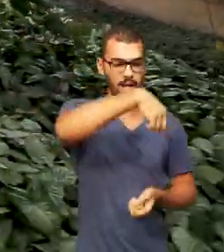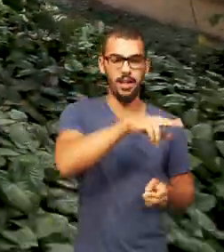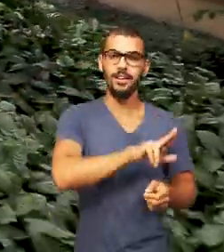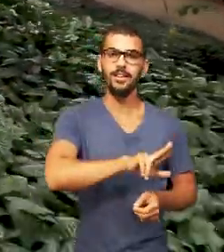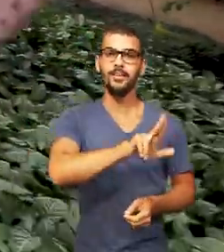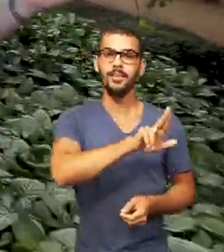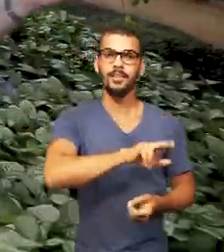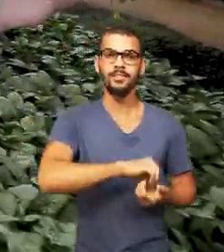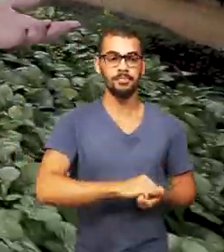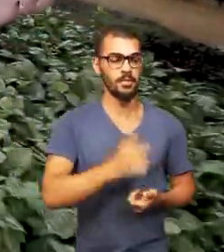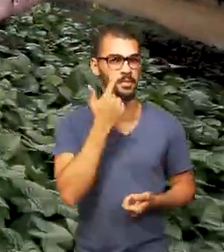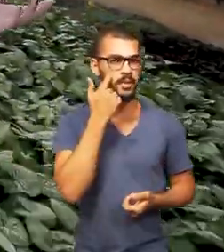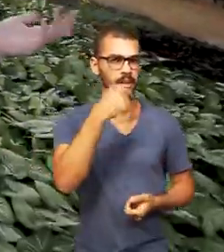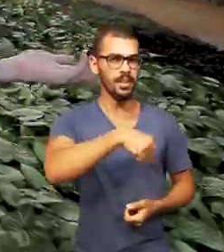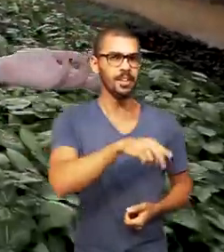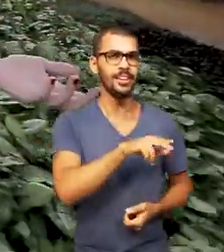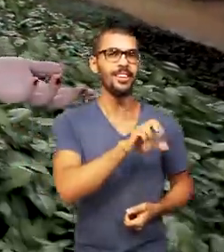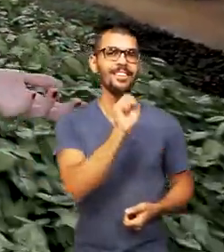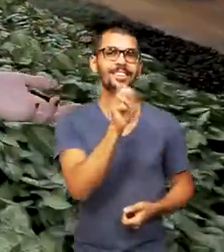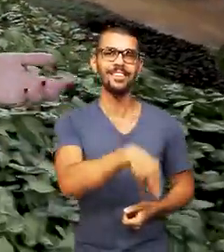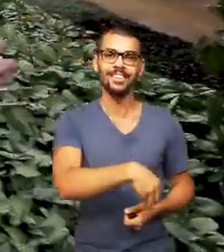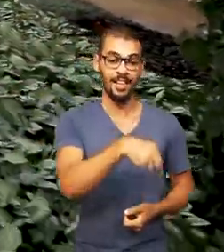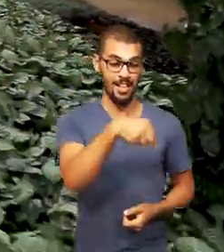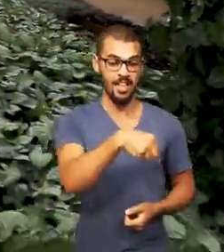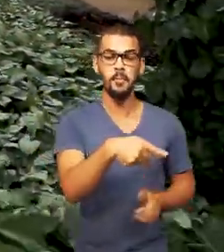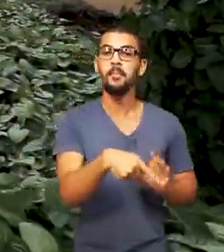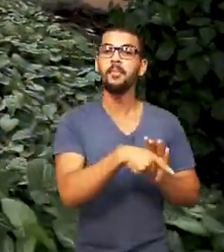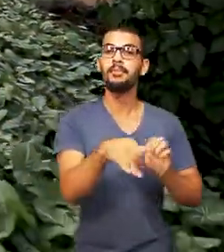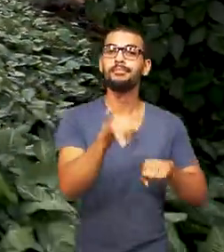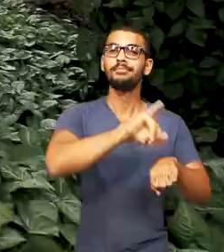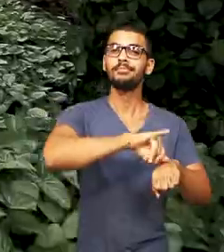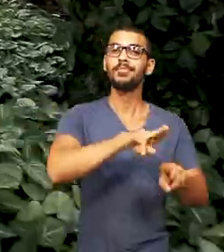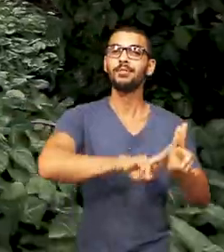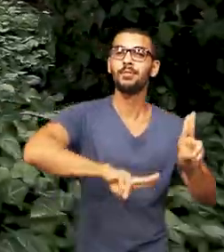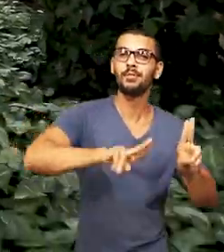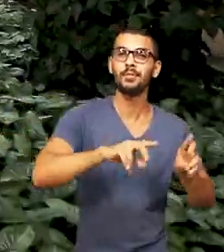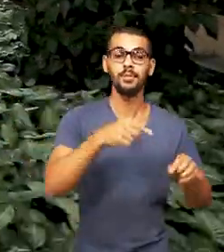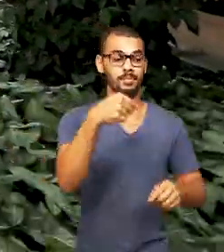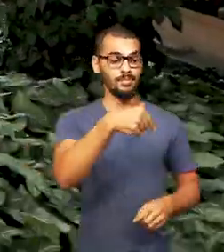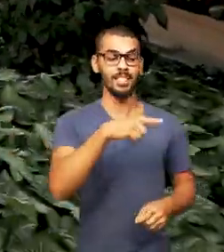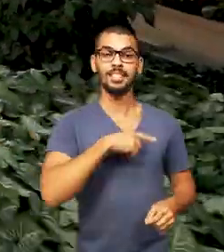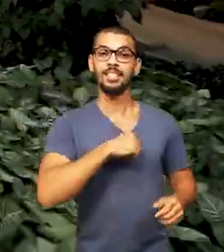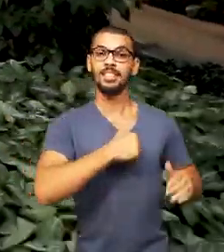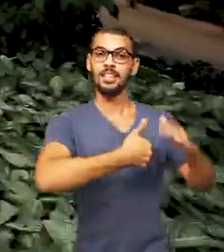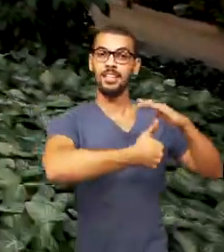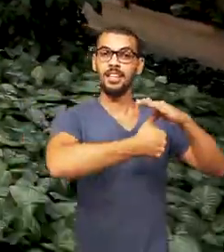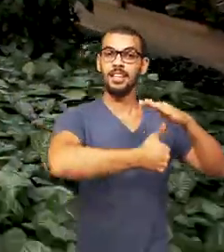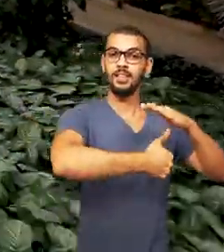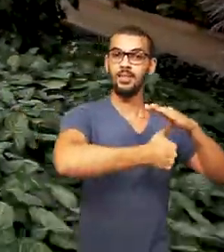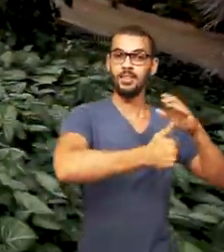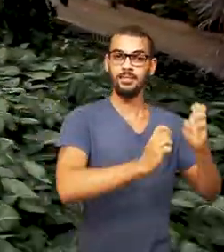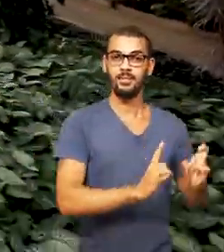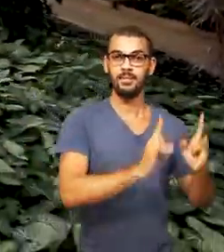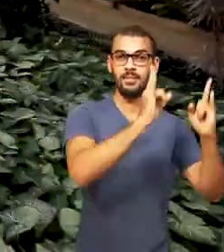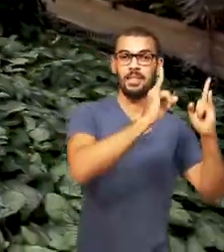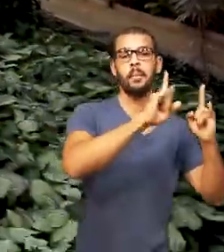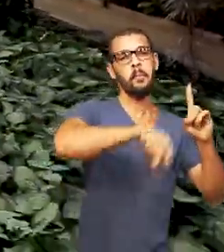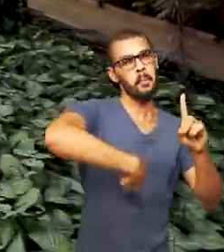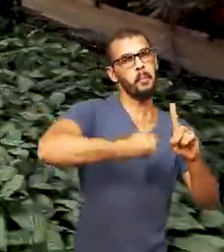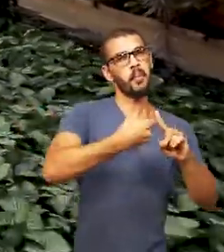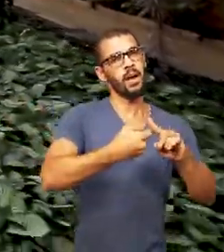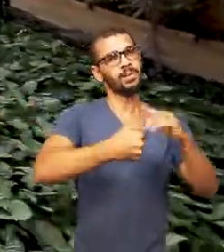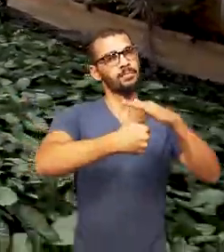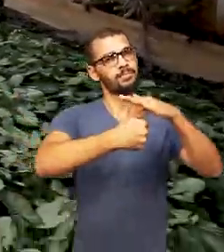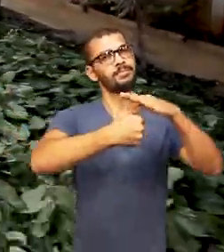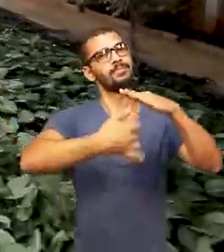em Uberlândia. Este é o Campus Santa Mônica, que é considerado o campus sede da UFO, porque é aqui que funciona o prédio da reitoria e os